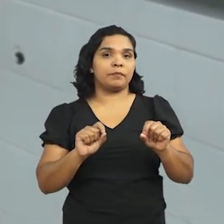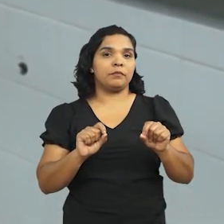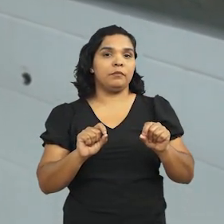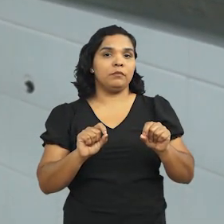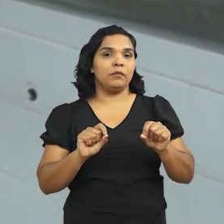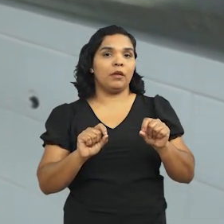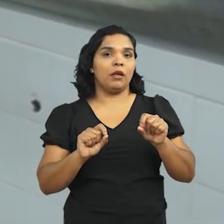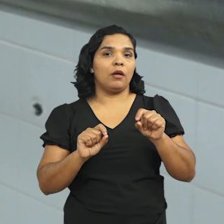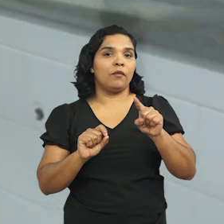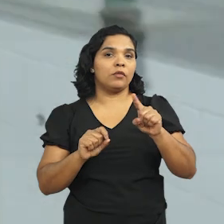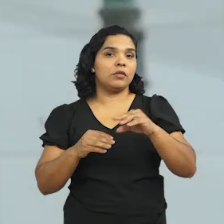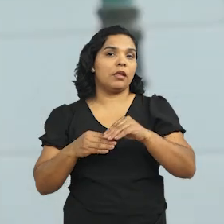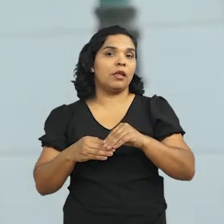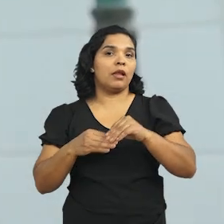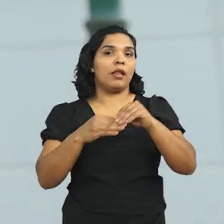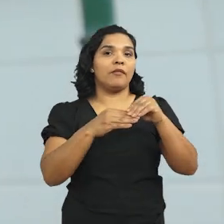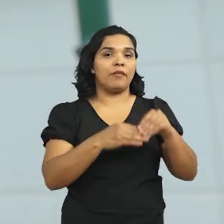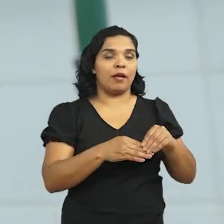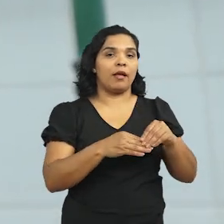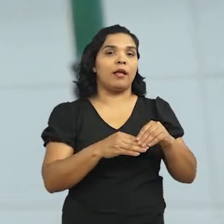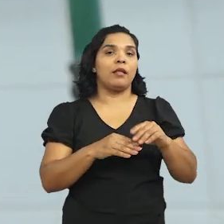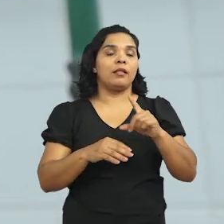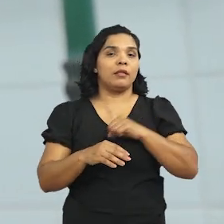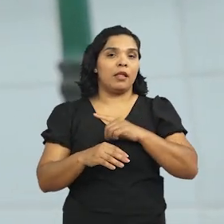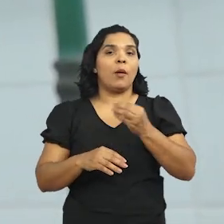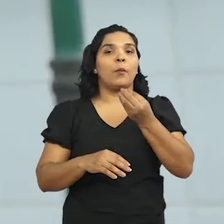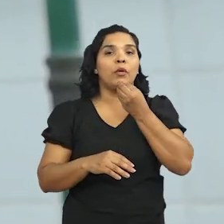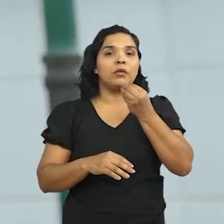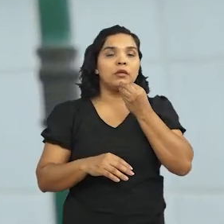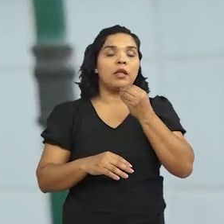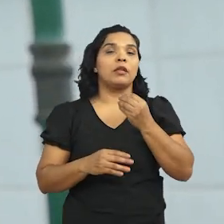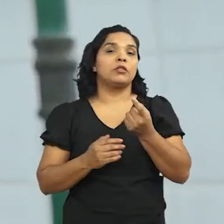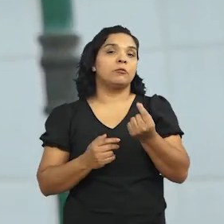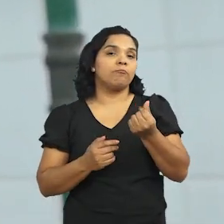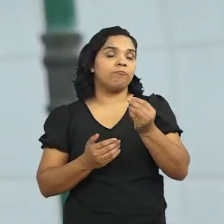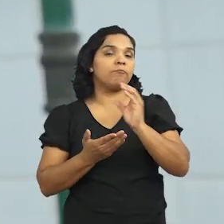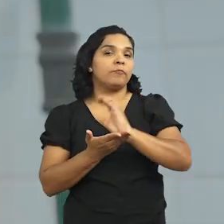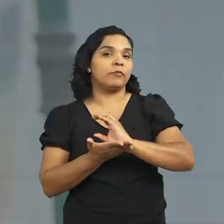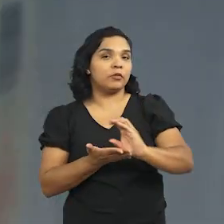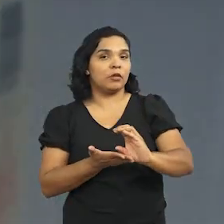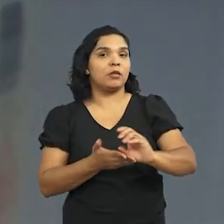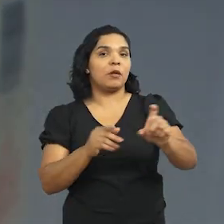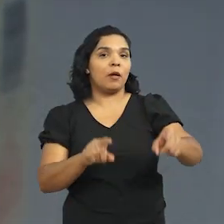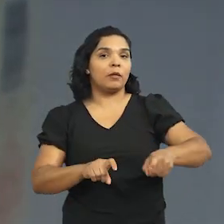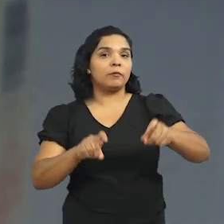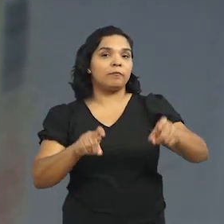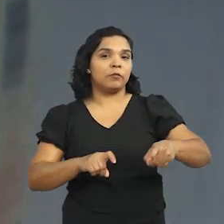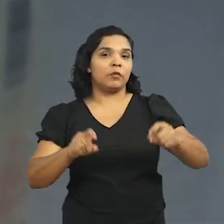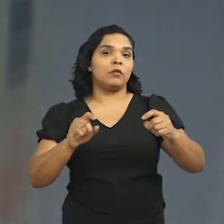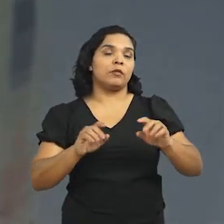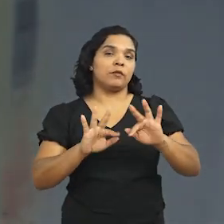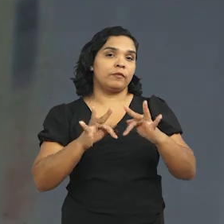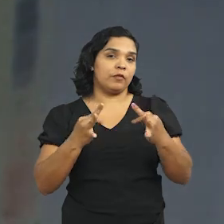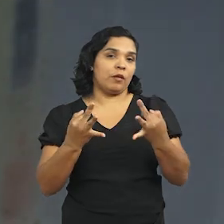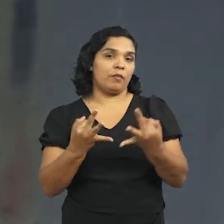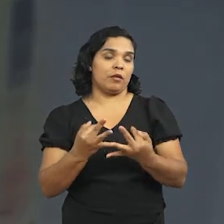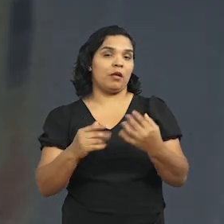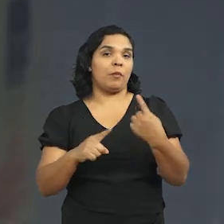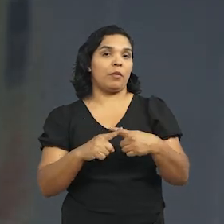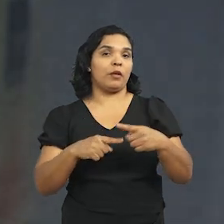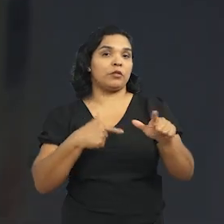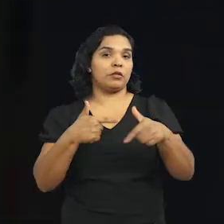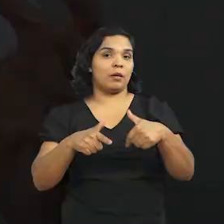diria que é você levar fonte de renda para os agricultores familiares. Na